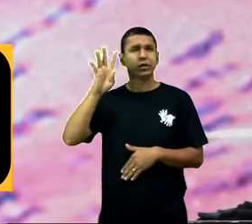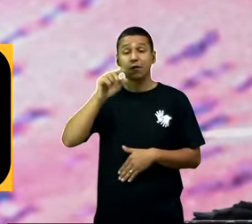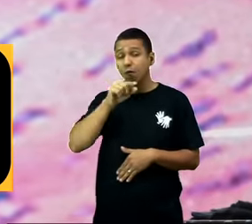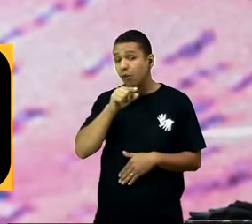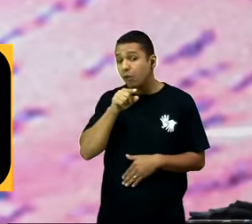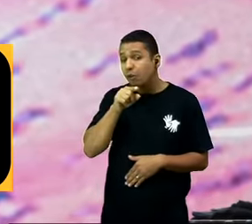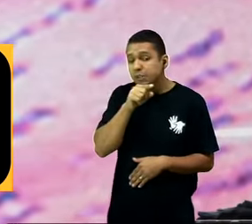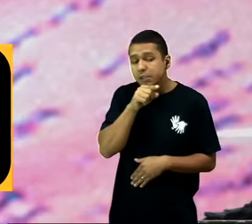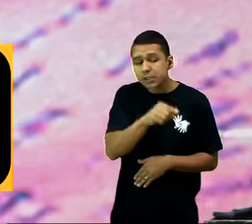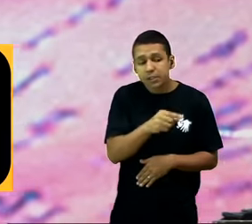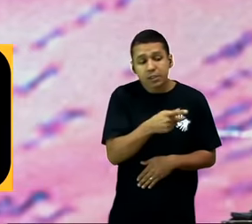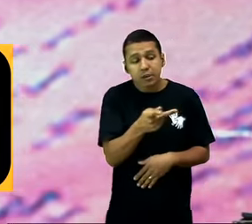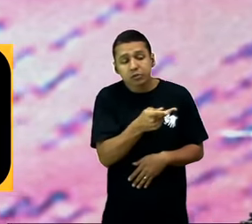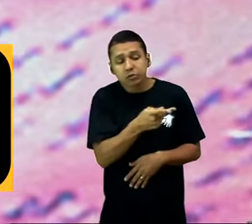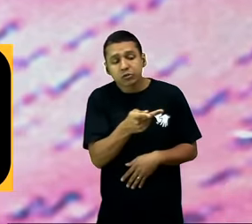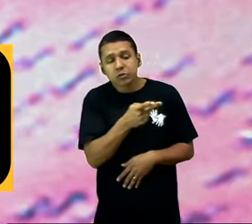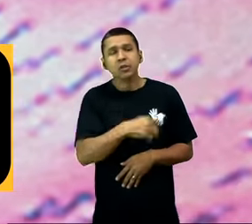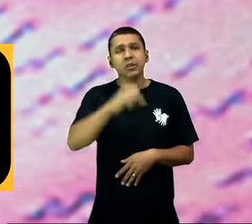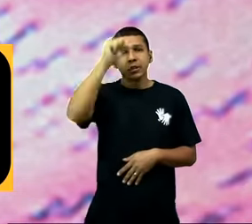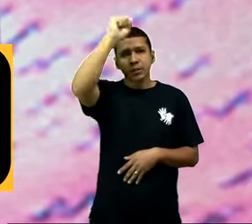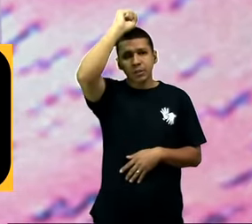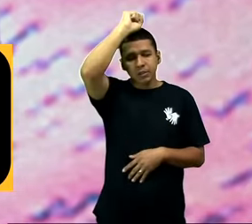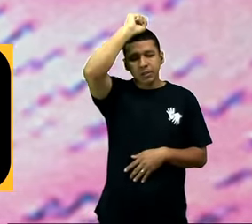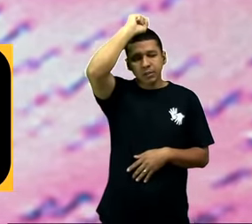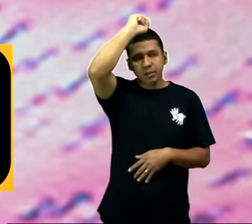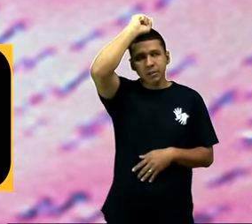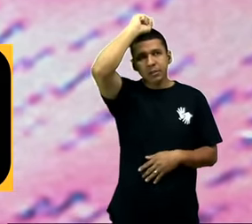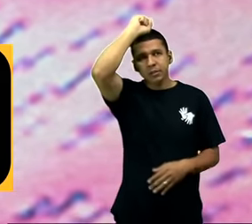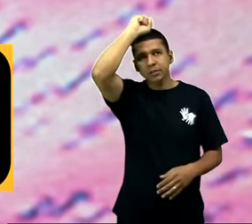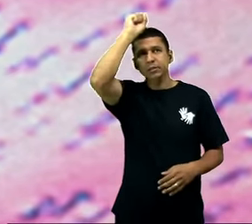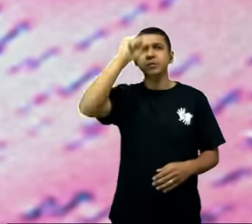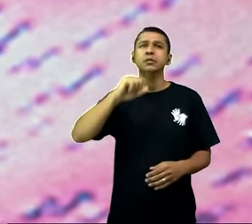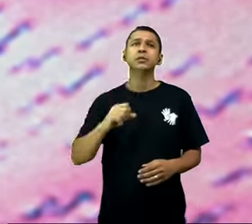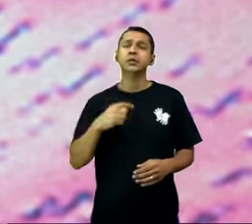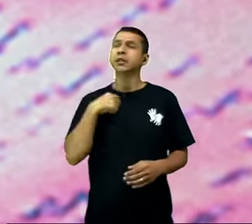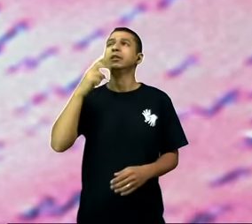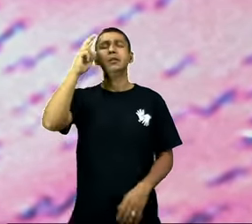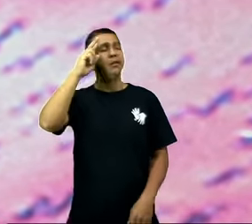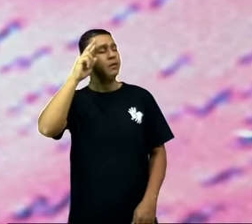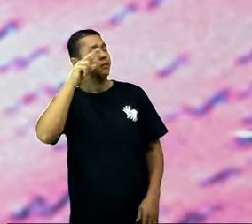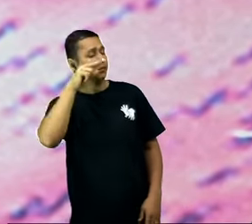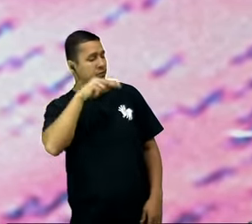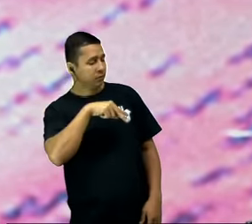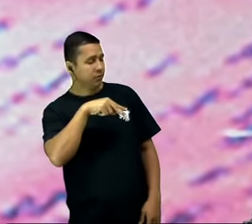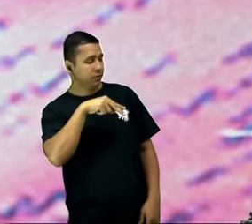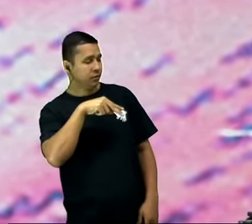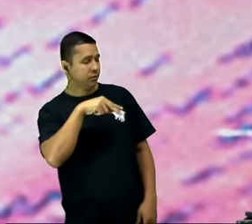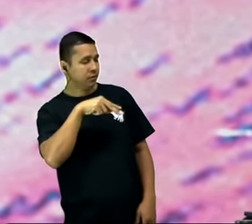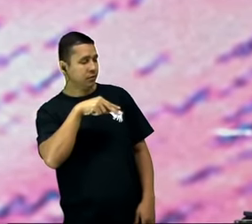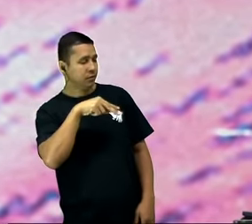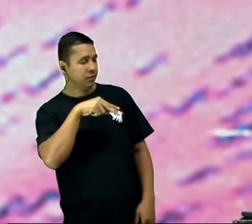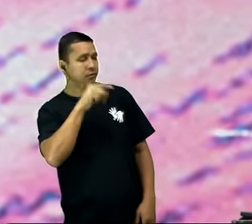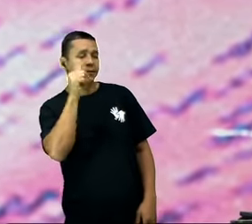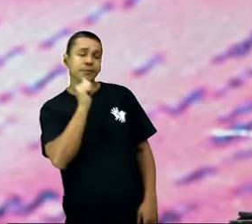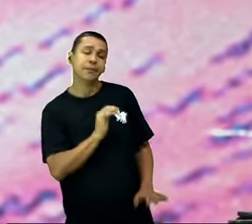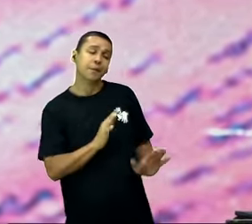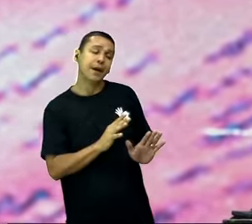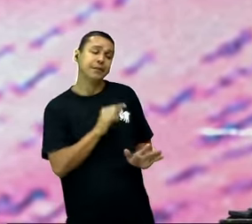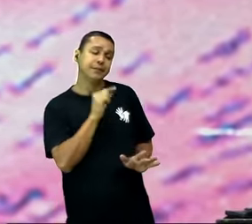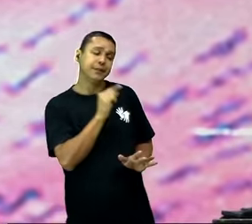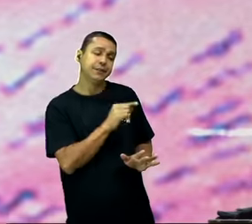esposa choravam pelos cantos, dizendo: nós estamos ficando velhos, Senhor, Senhor, Senhor. E eu vi, Abraão. Mas você, por uma